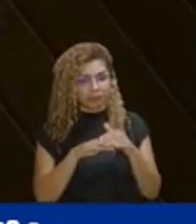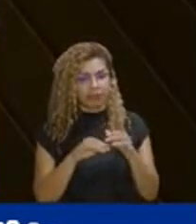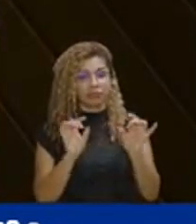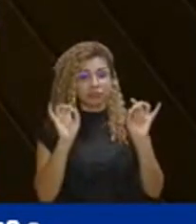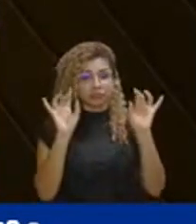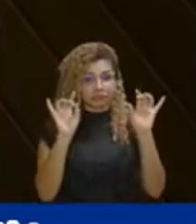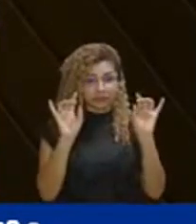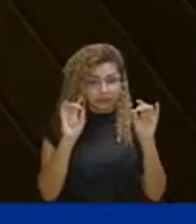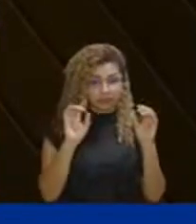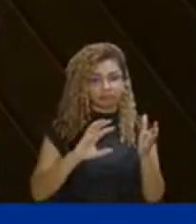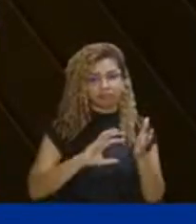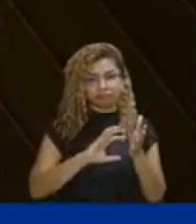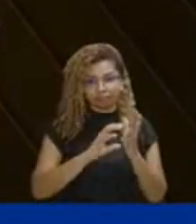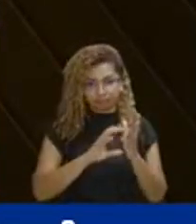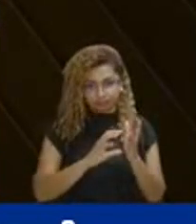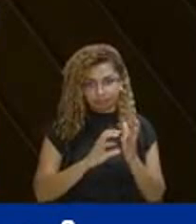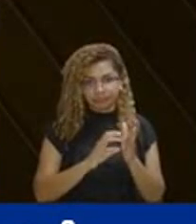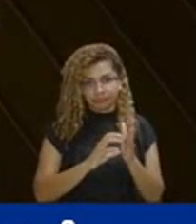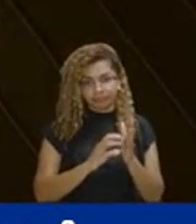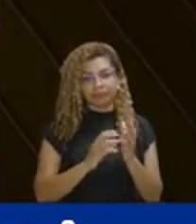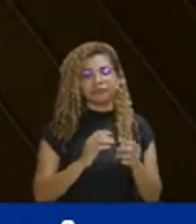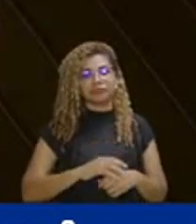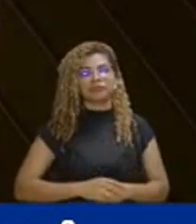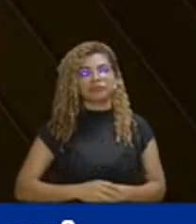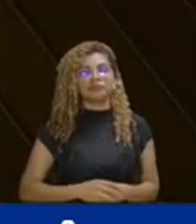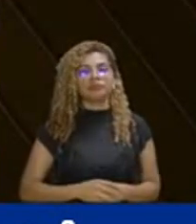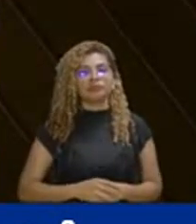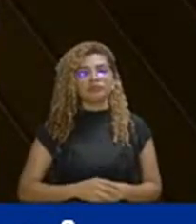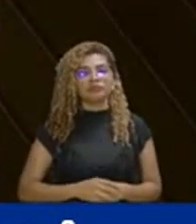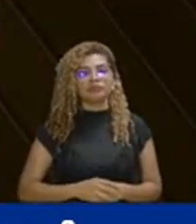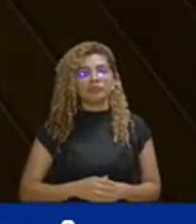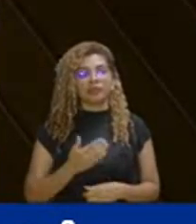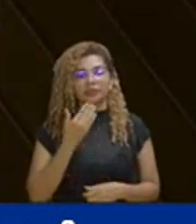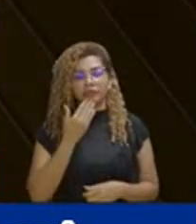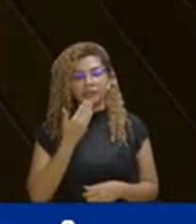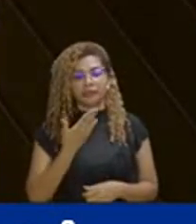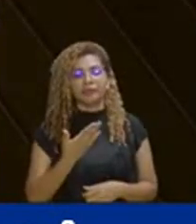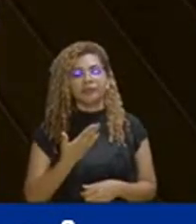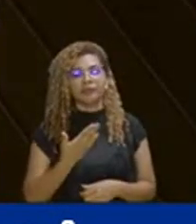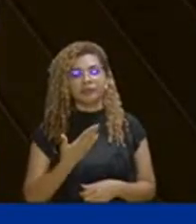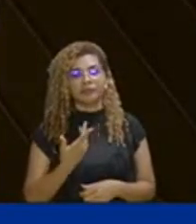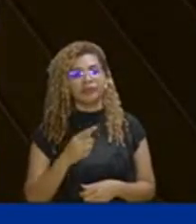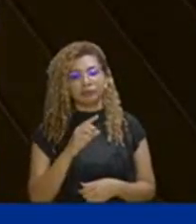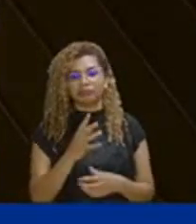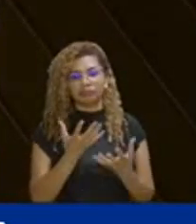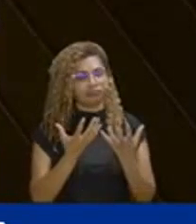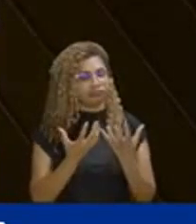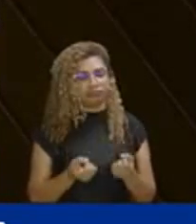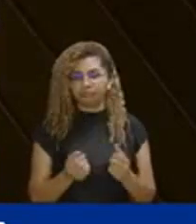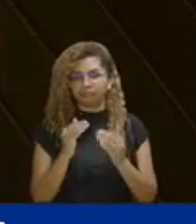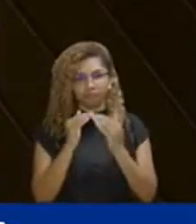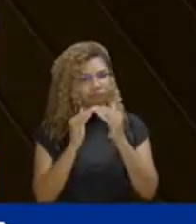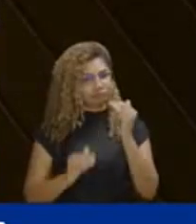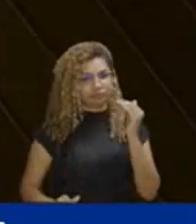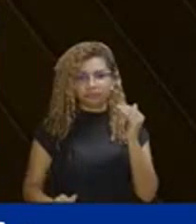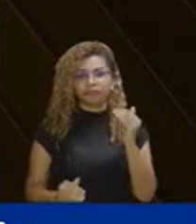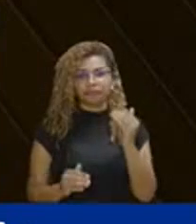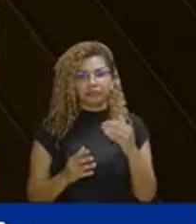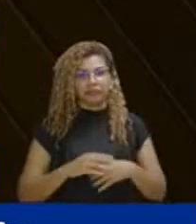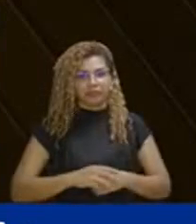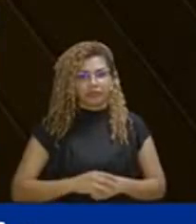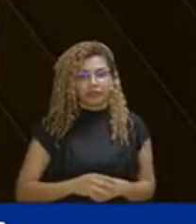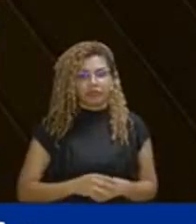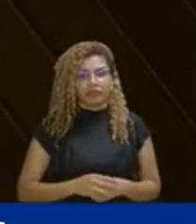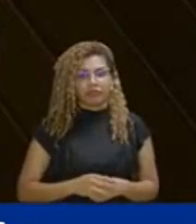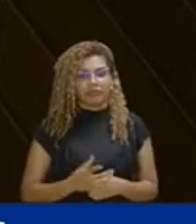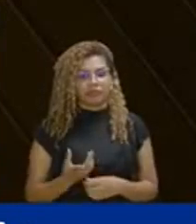ou do Fundo Partidário. O pedido de tutela provisória foi indeferido pelo juiz Acor. O tema não foi